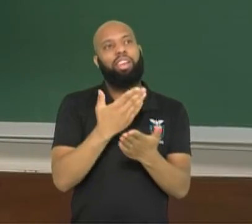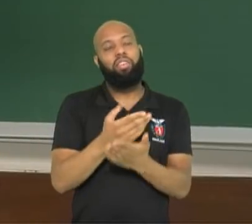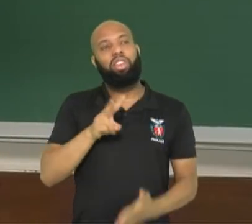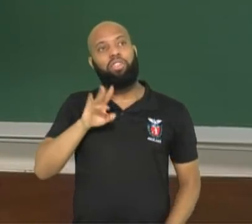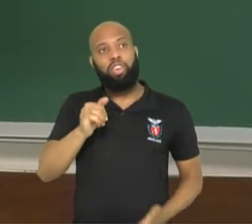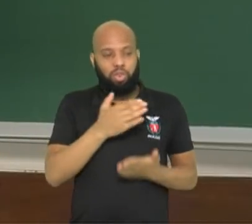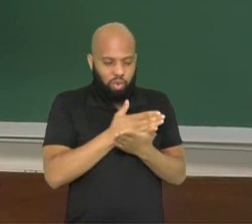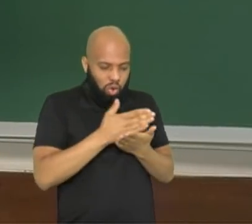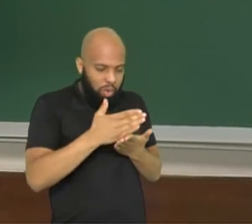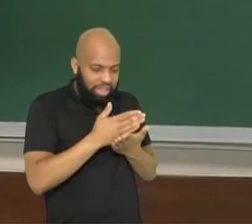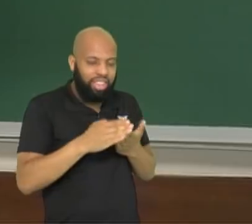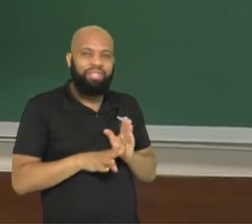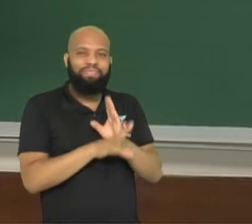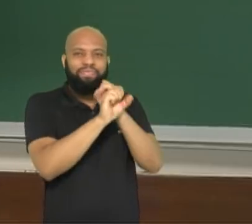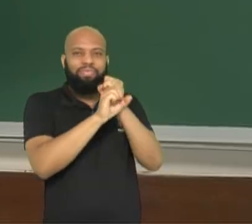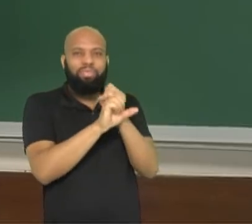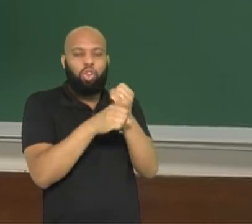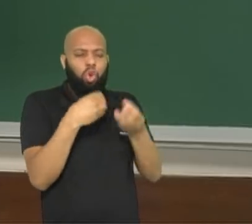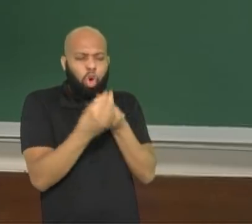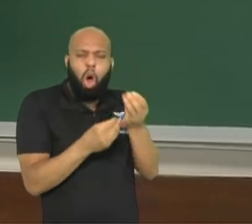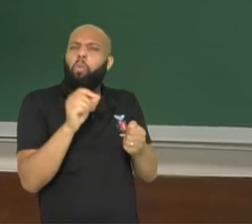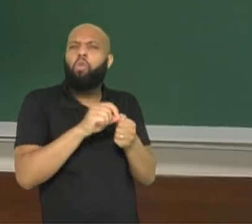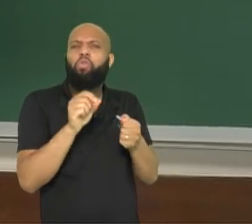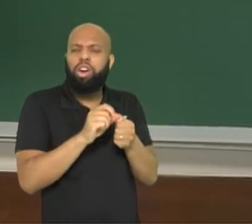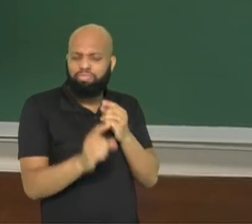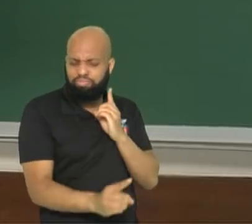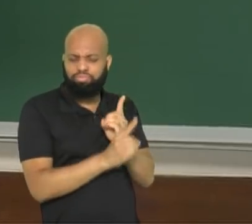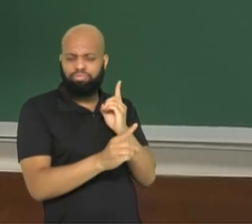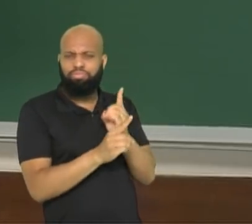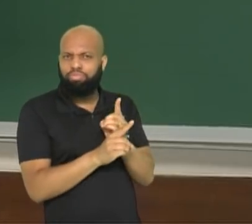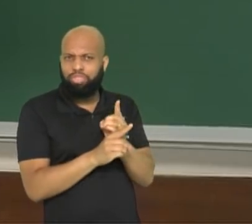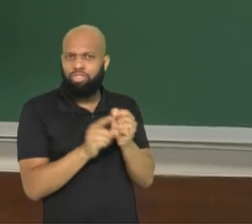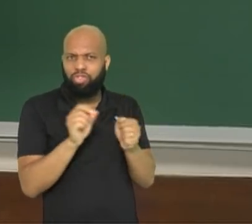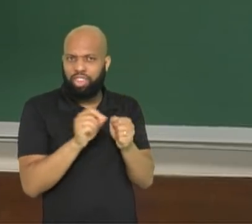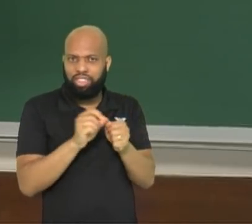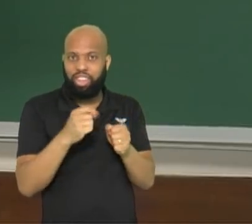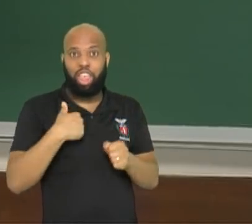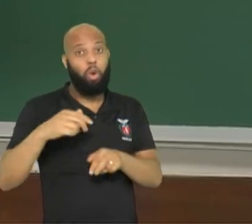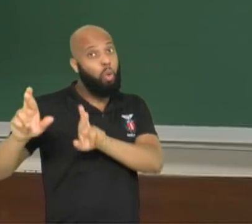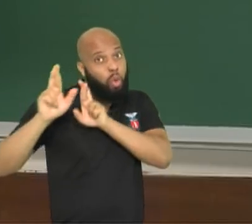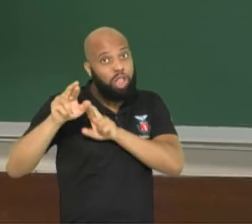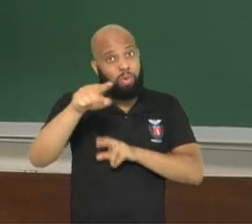vamos começar a calcular as probabilidades. Então, eu conto com a